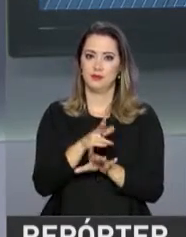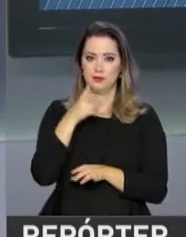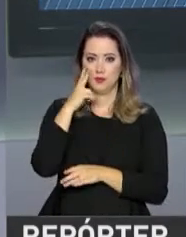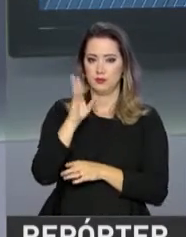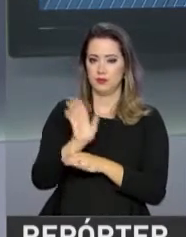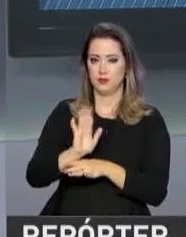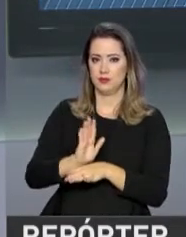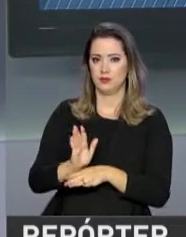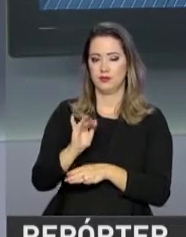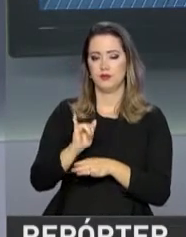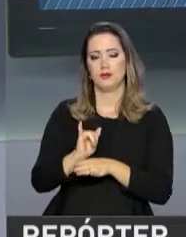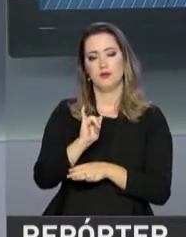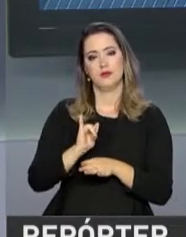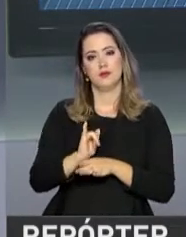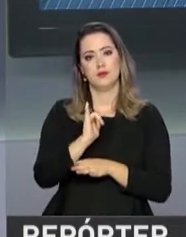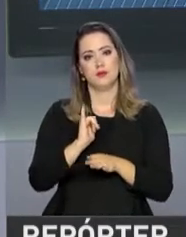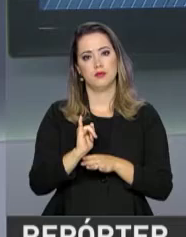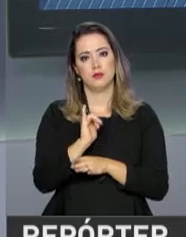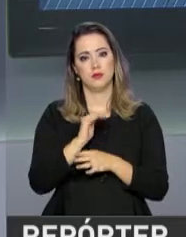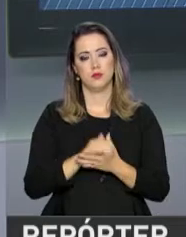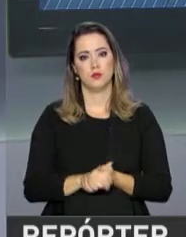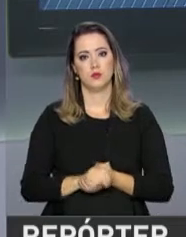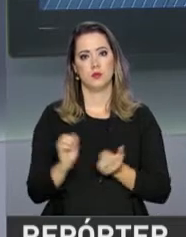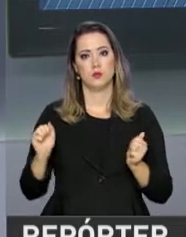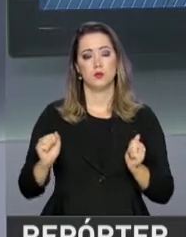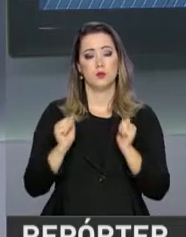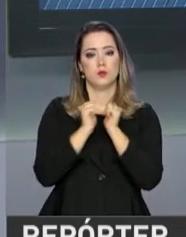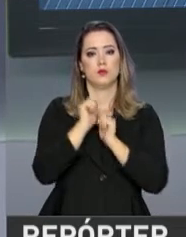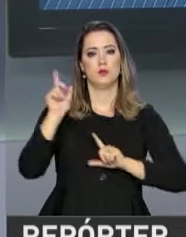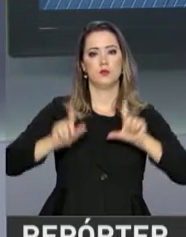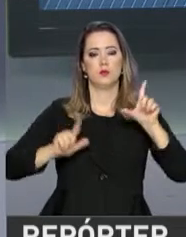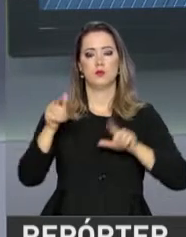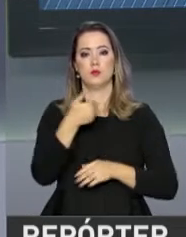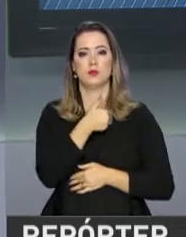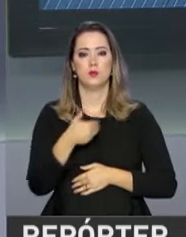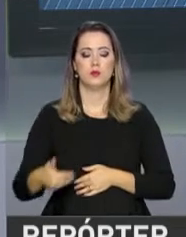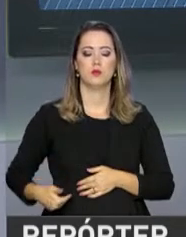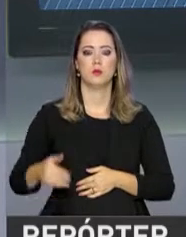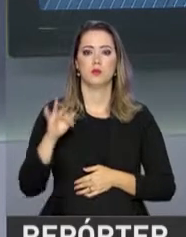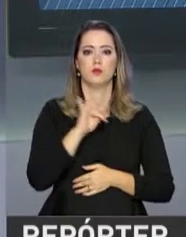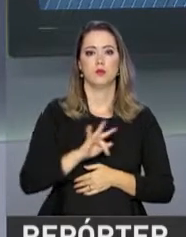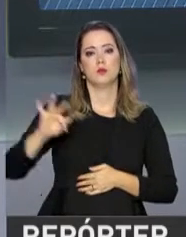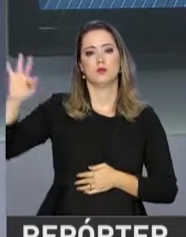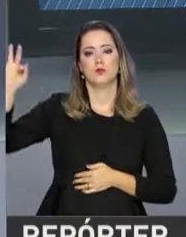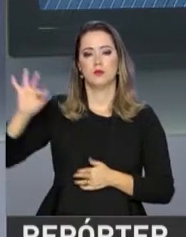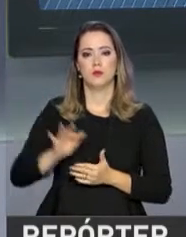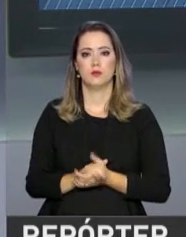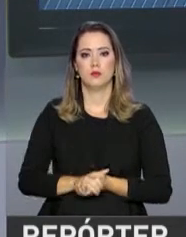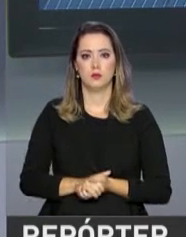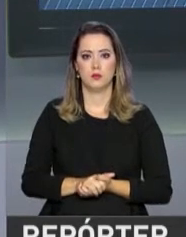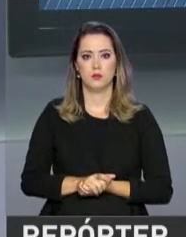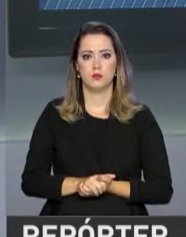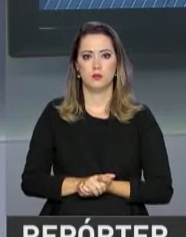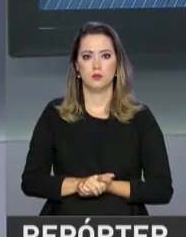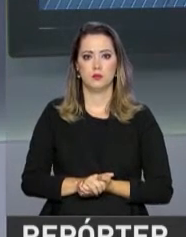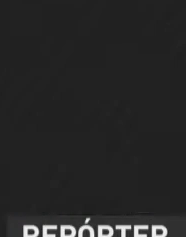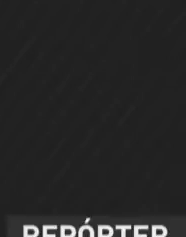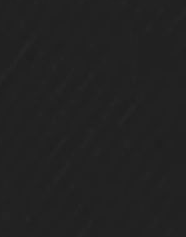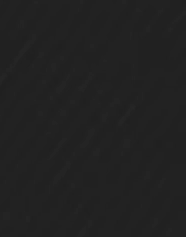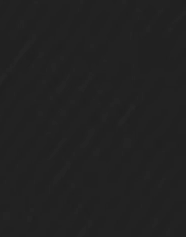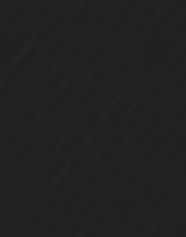por aqui você pode rever as reportagens no youtube continue com a gente aqui na nbr a tv do governo federal